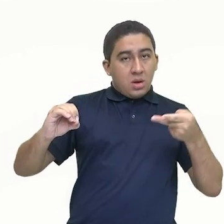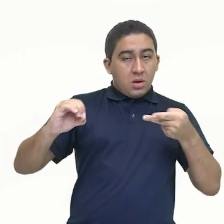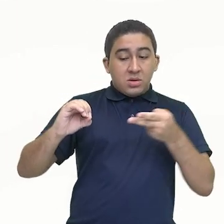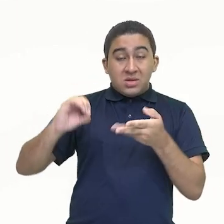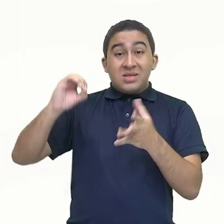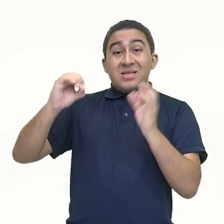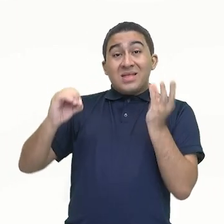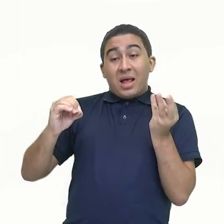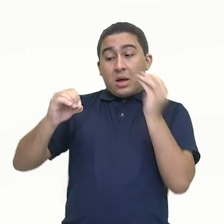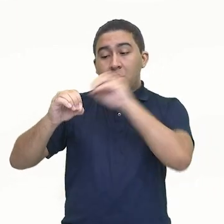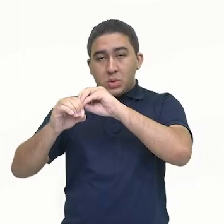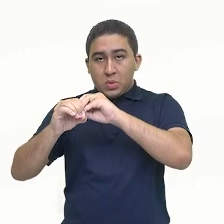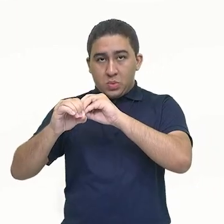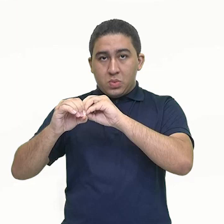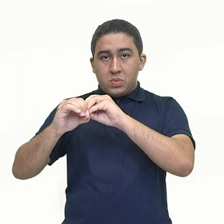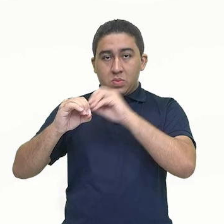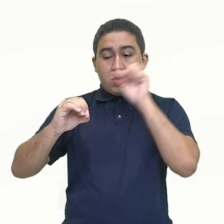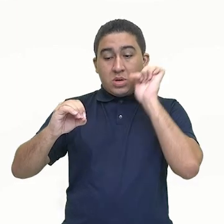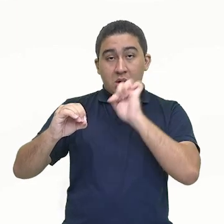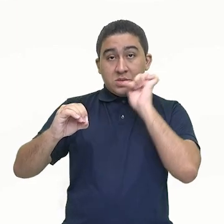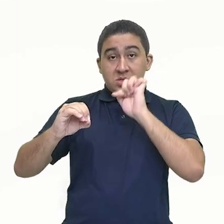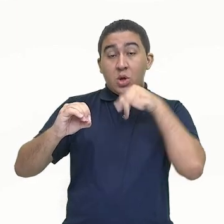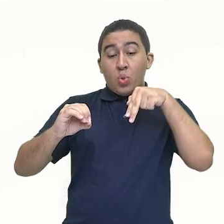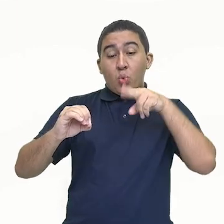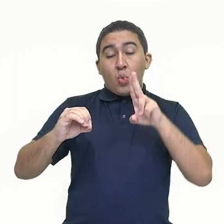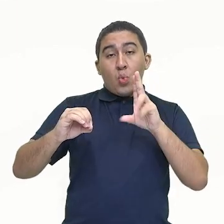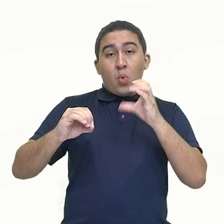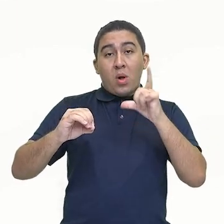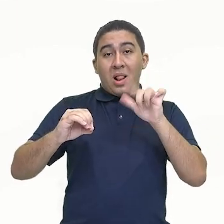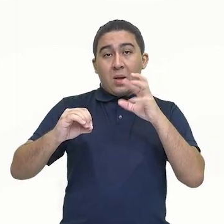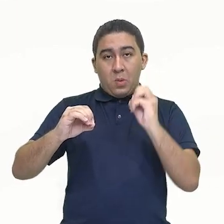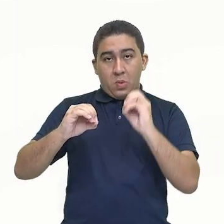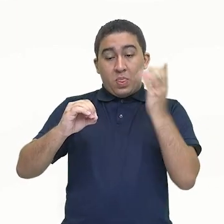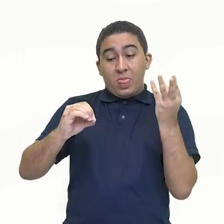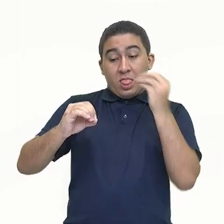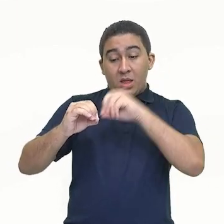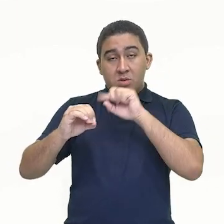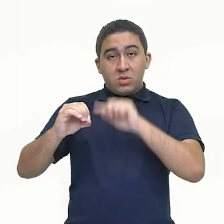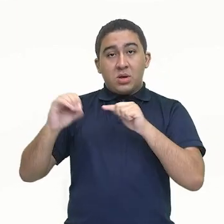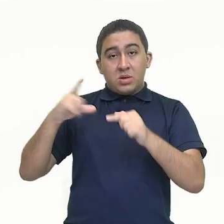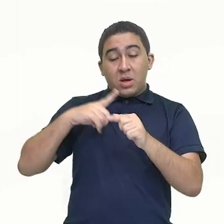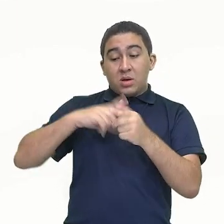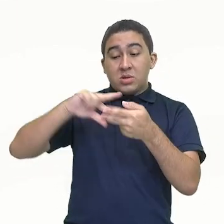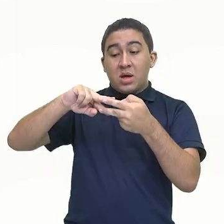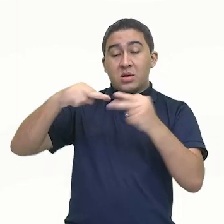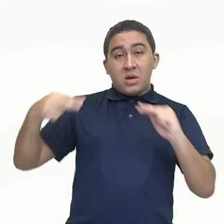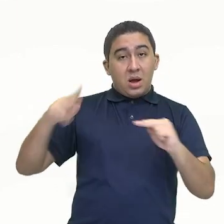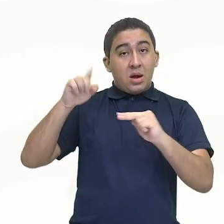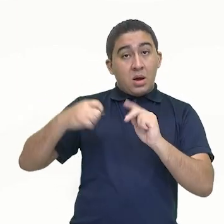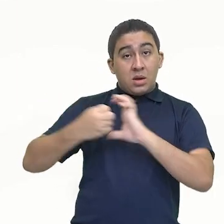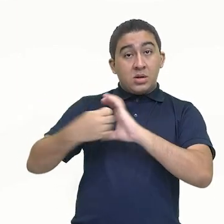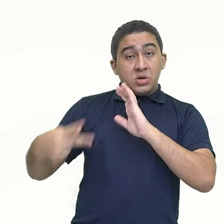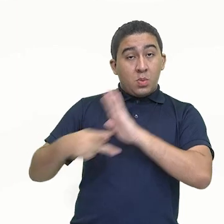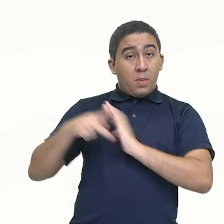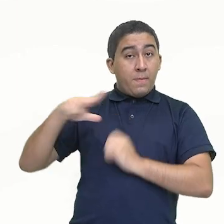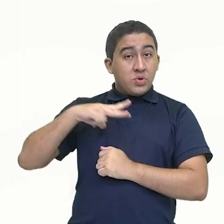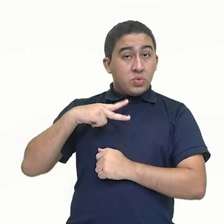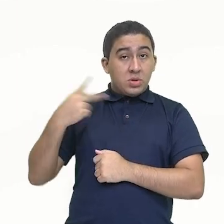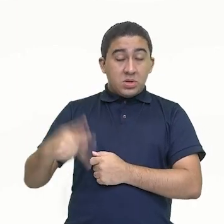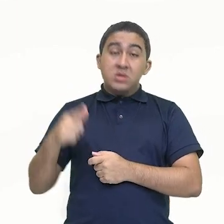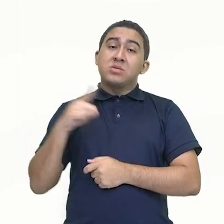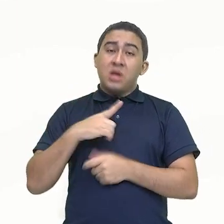núcleo. E isso é o que caracteriza as células eucariontes. Eles possuem outras características,